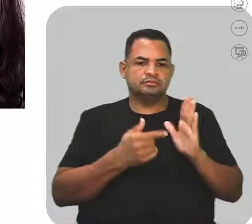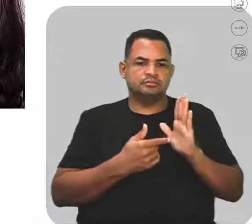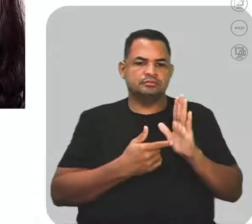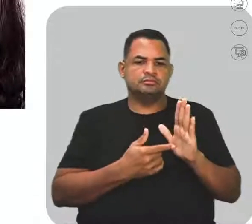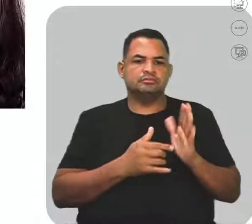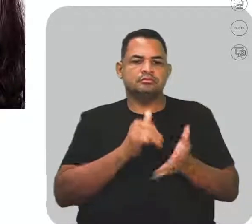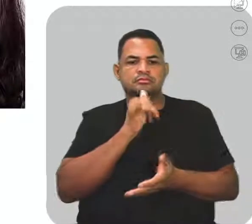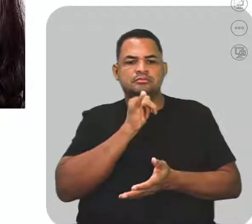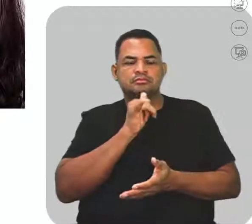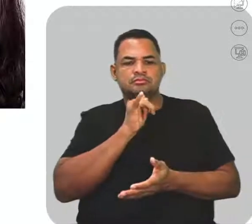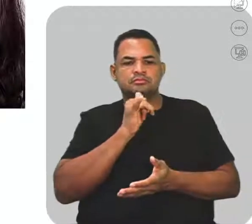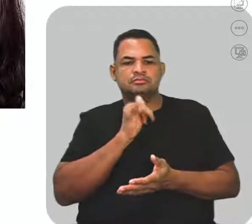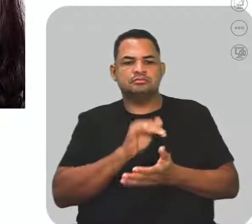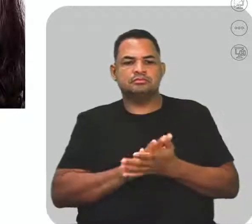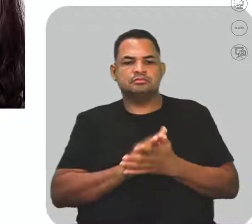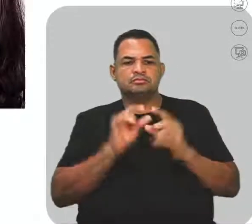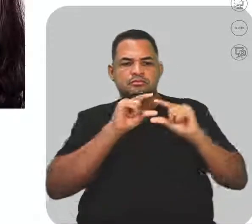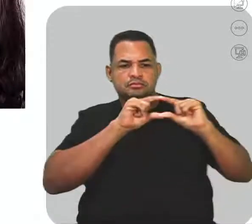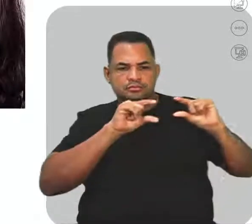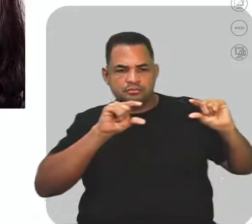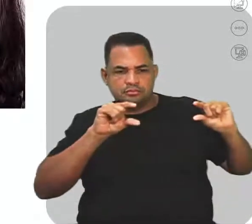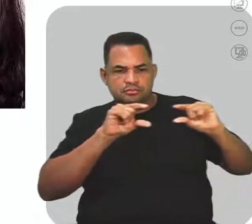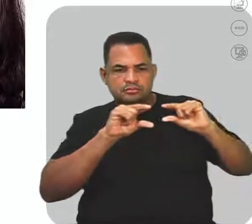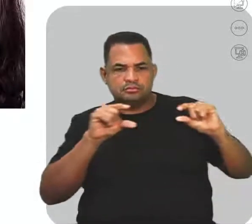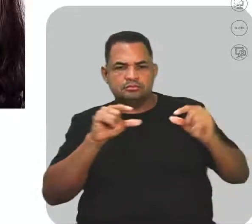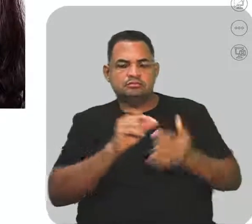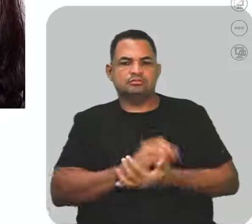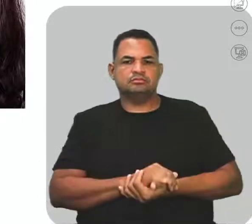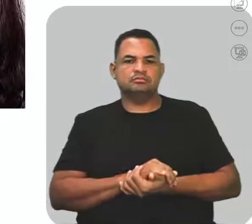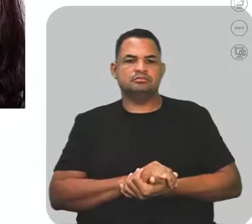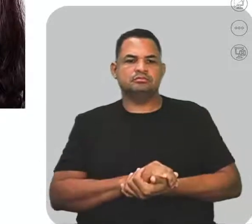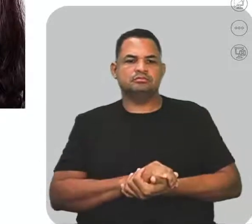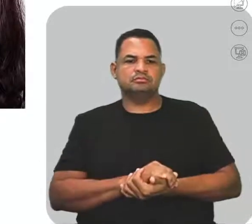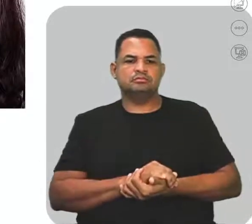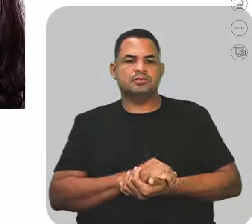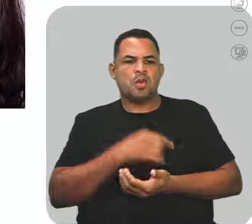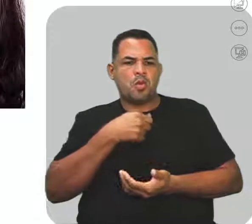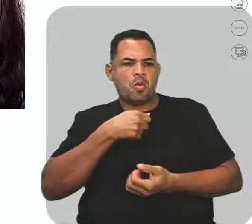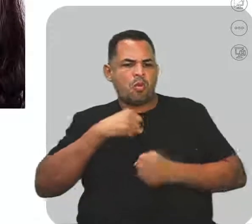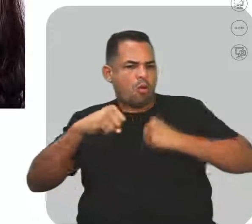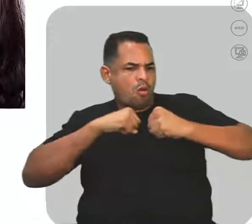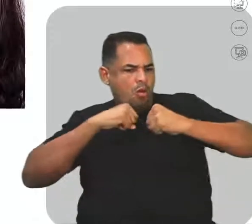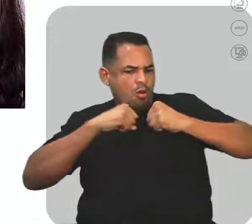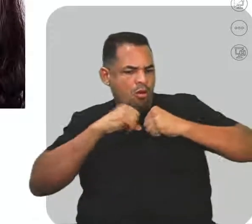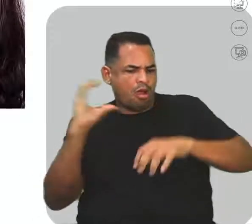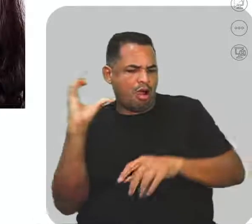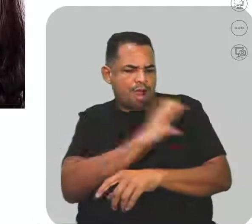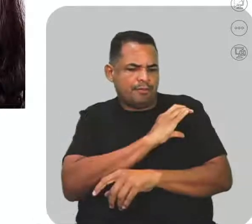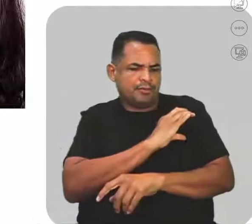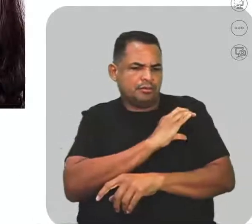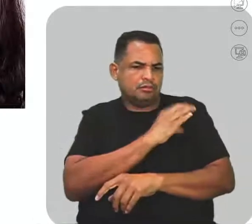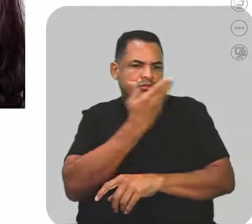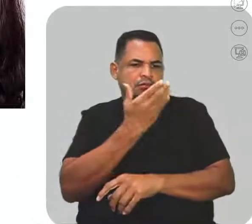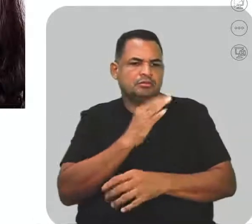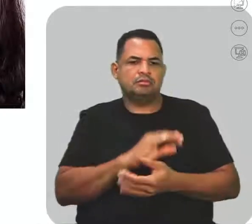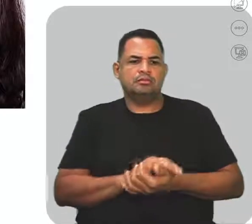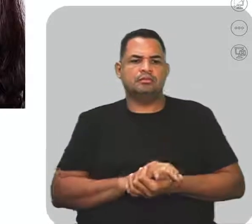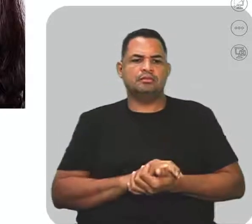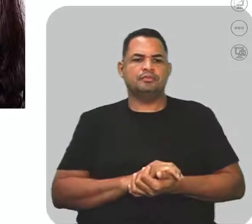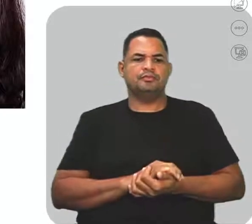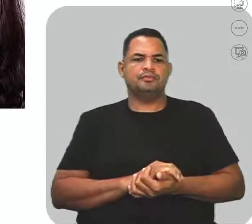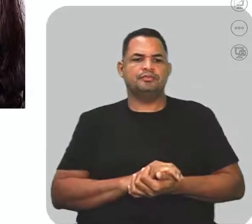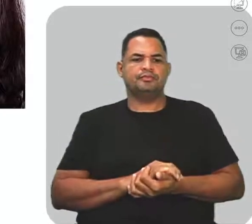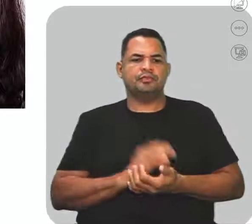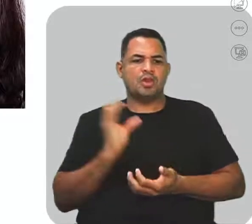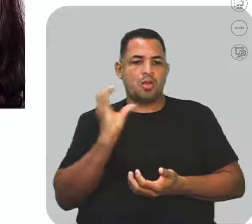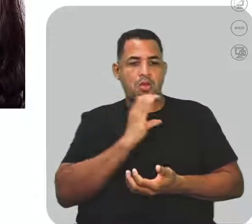um exemplo de oração. Próximo exemplo, corram, depressa. Nosso verbo correr é